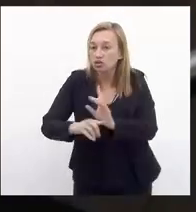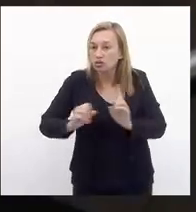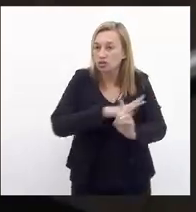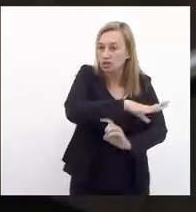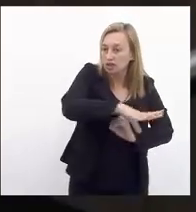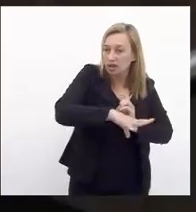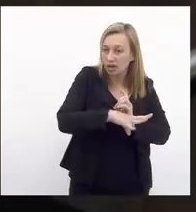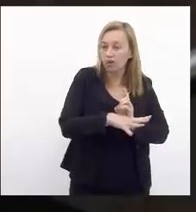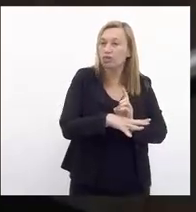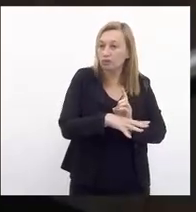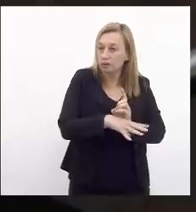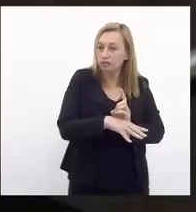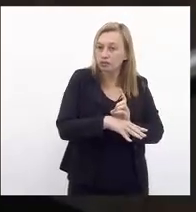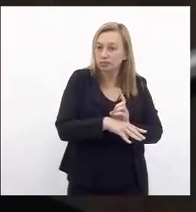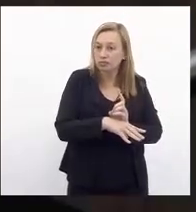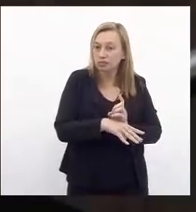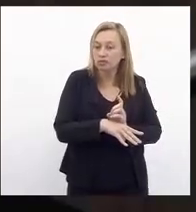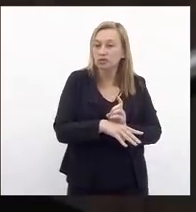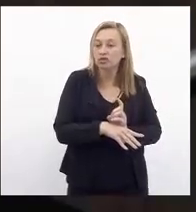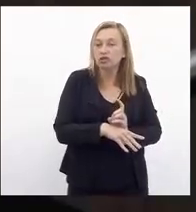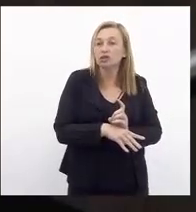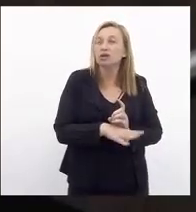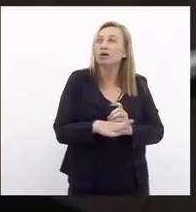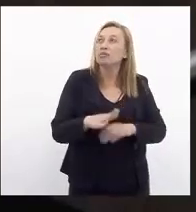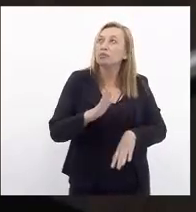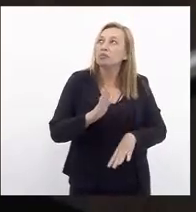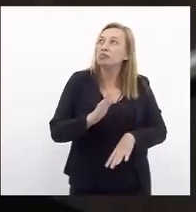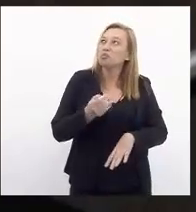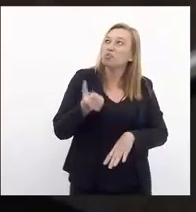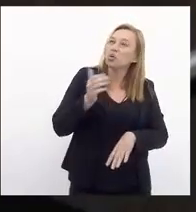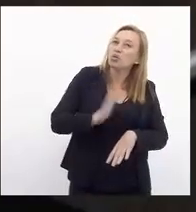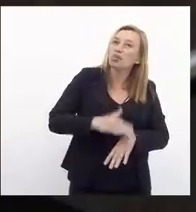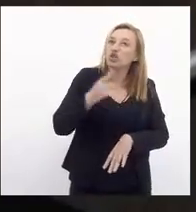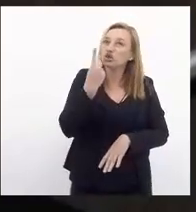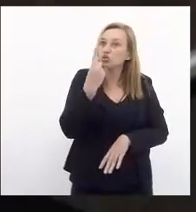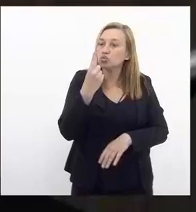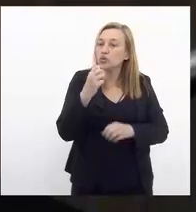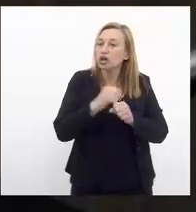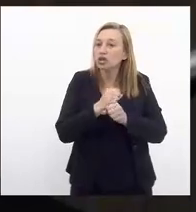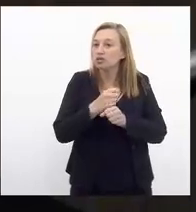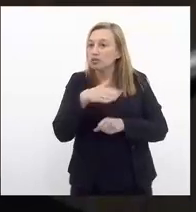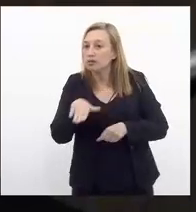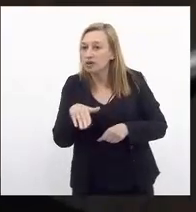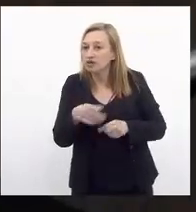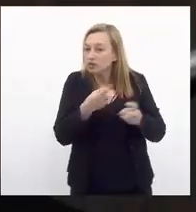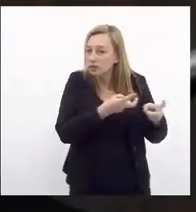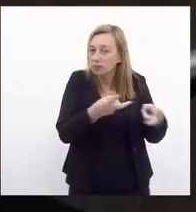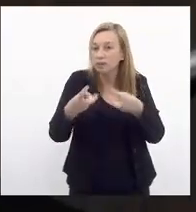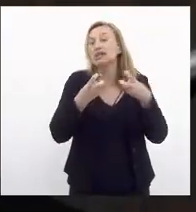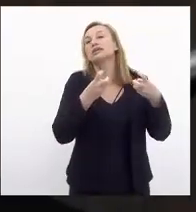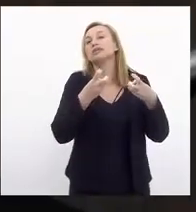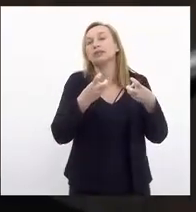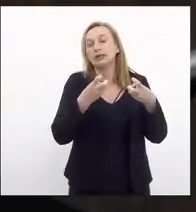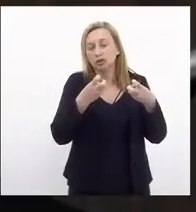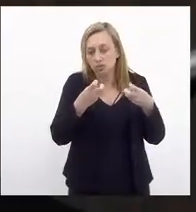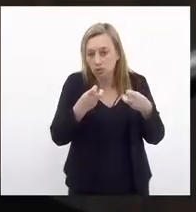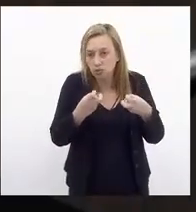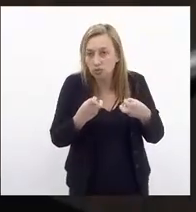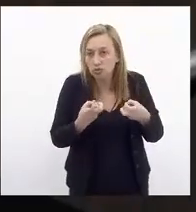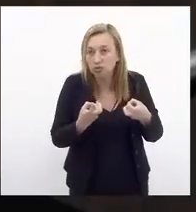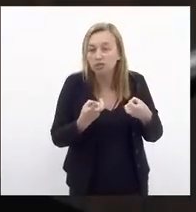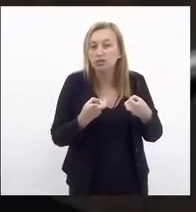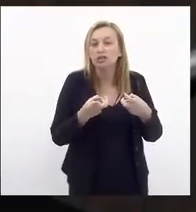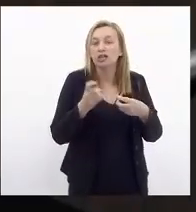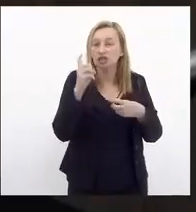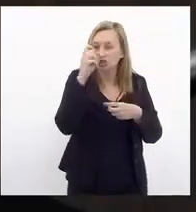e ao longo desse uma mais pouco mais de um ano e meio a gente vem percebendo a situação